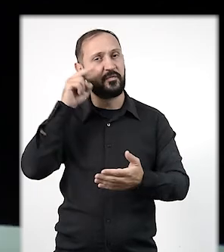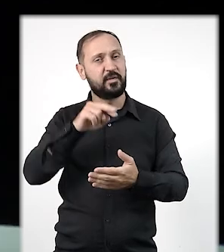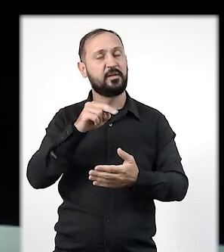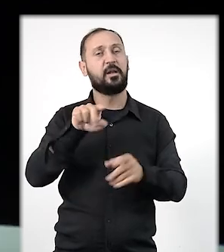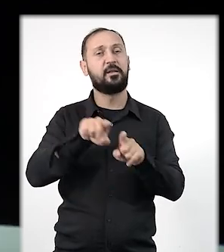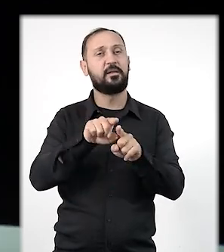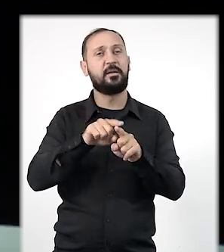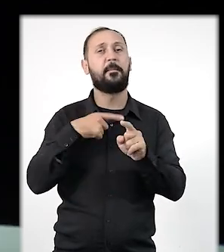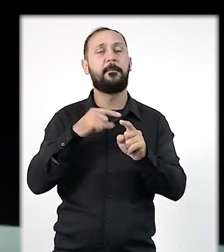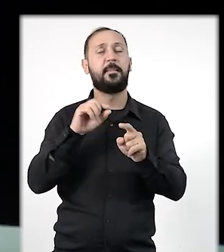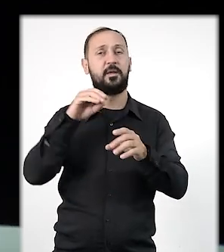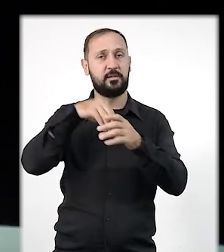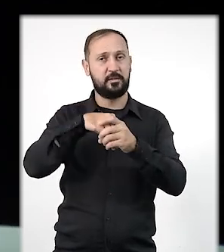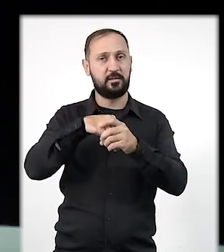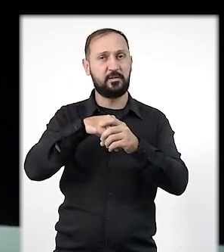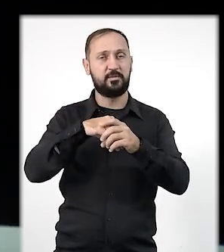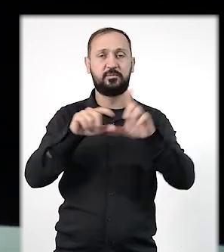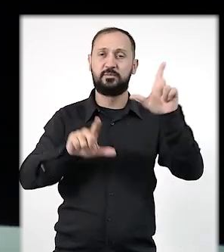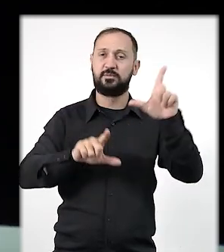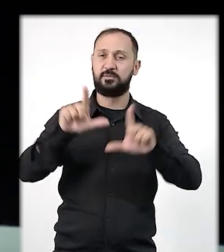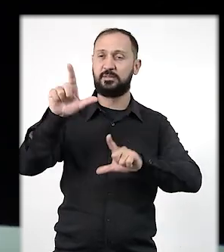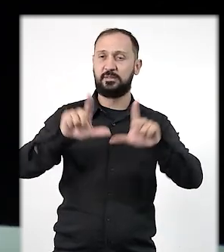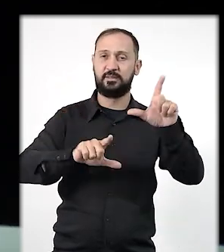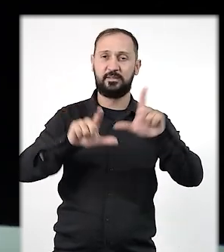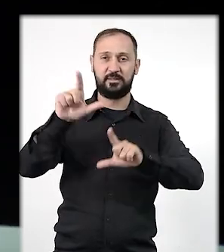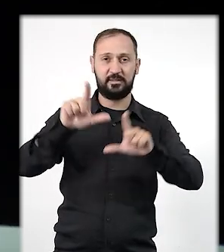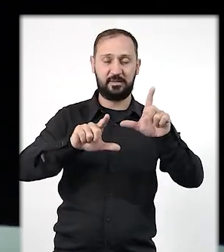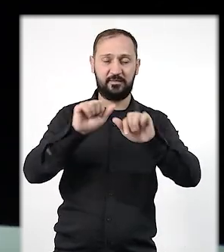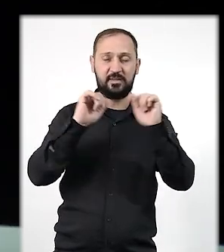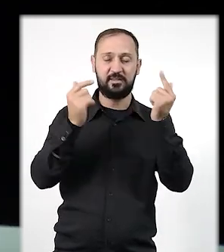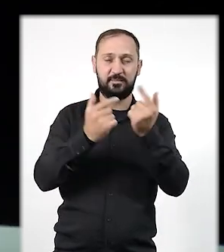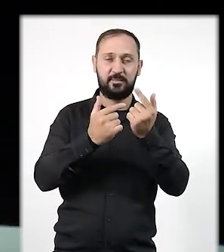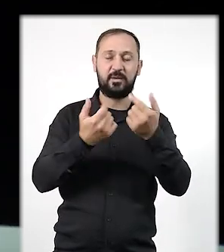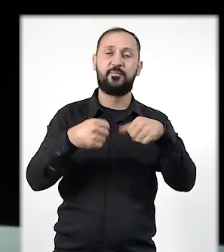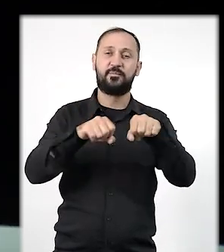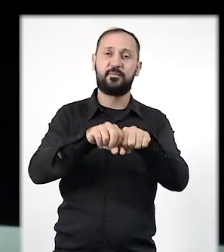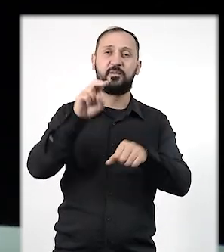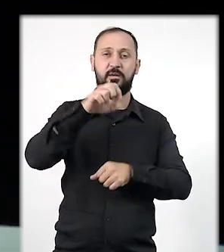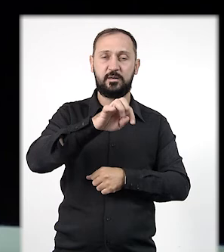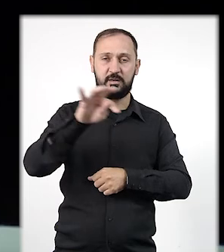longo da programação da TV Assembleia no canal 9 da NET em Campo Grande, 9 da Via